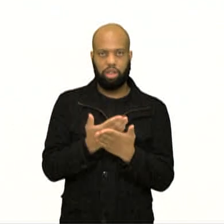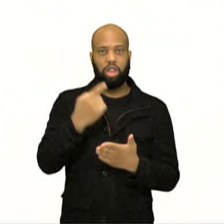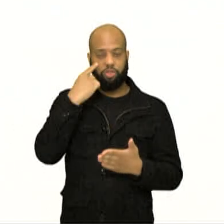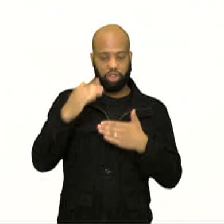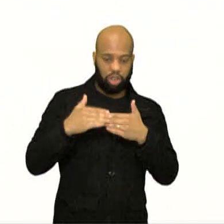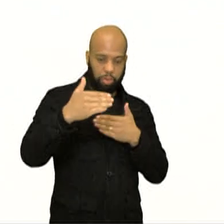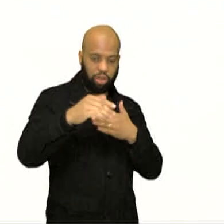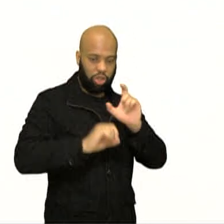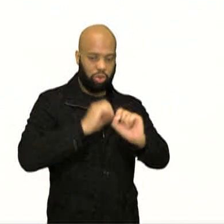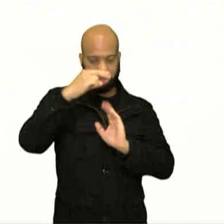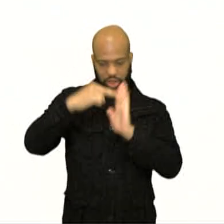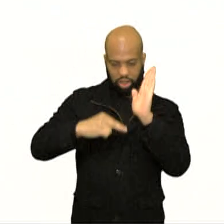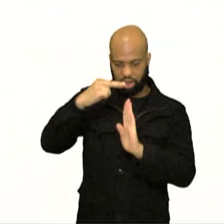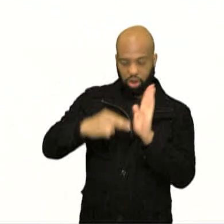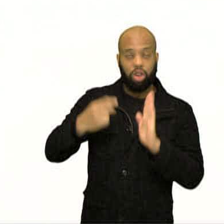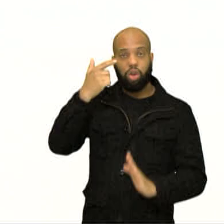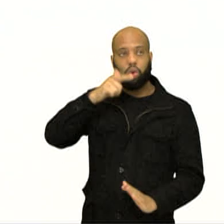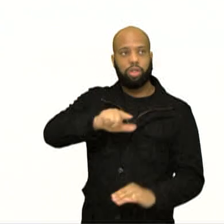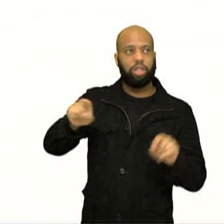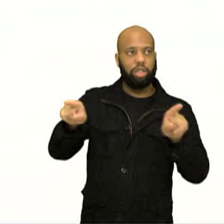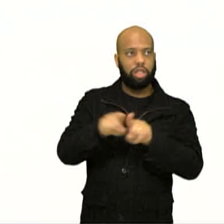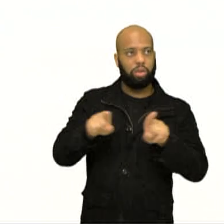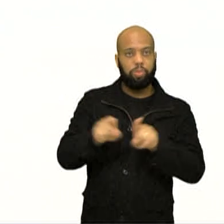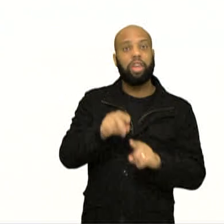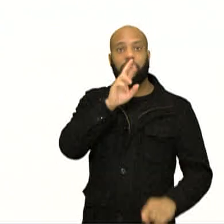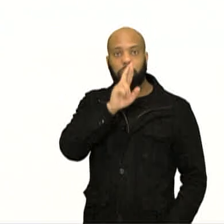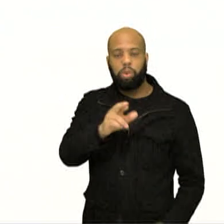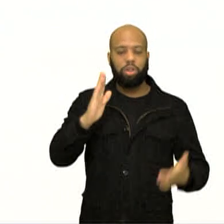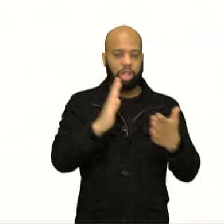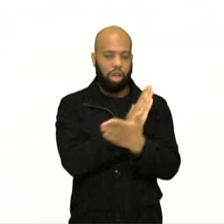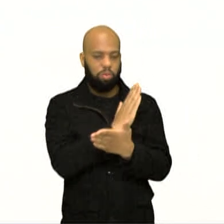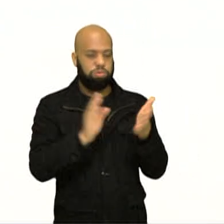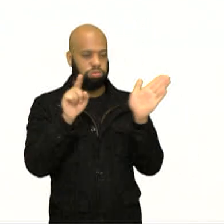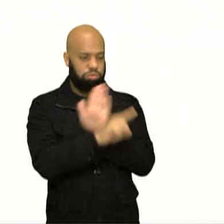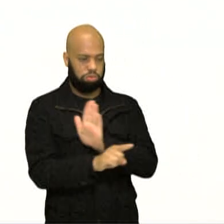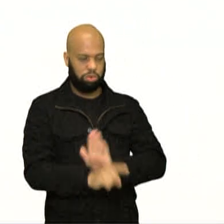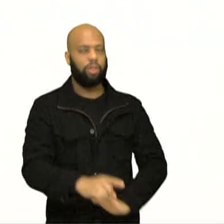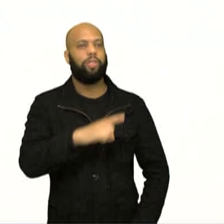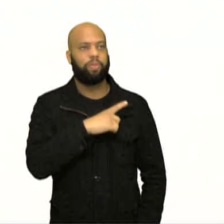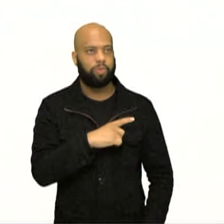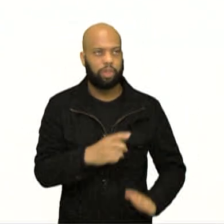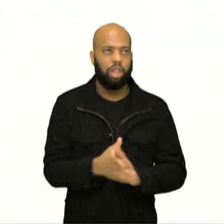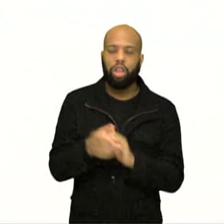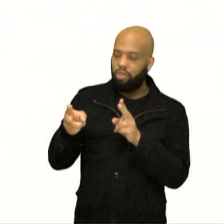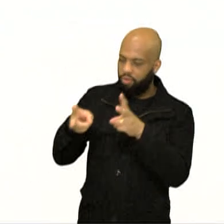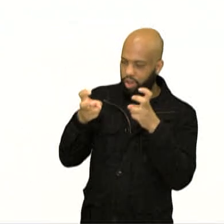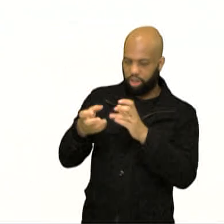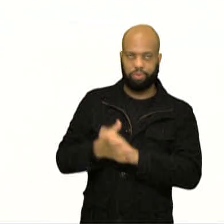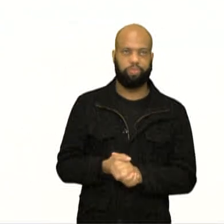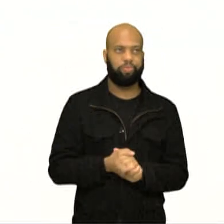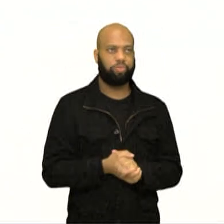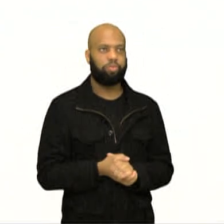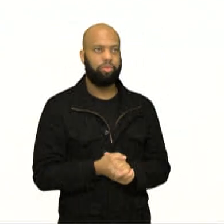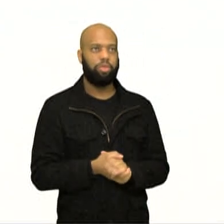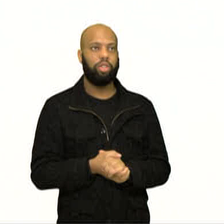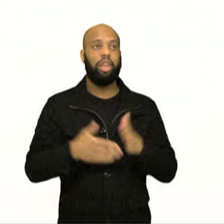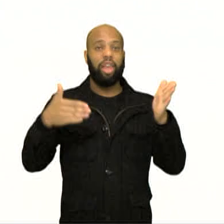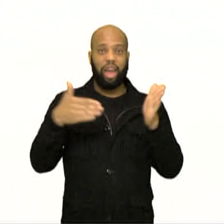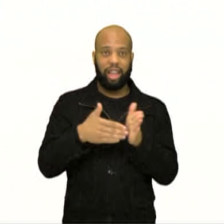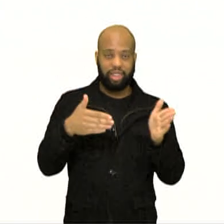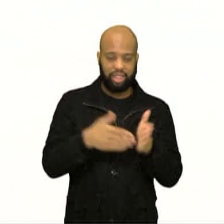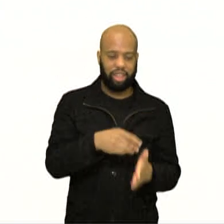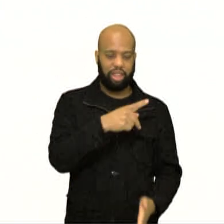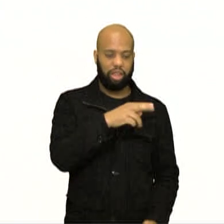partir do que a gente leu, a gente já pode aí responder a algumas questões. Observem o comando. Até o ProUni